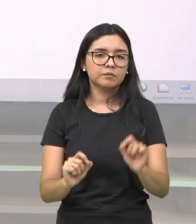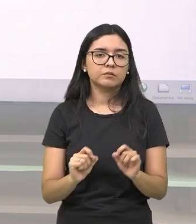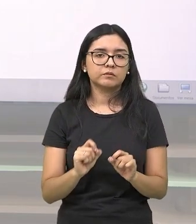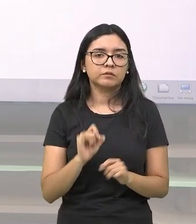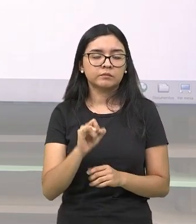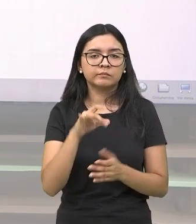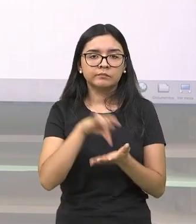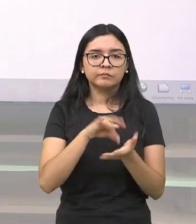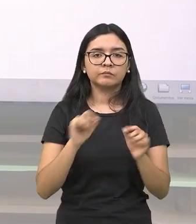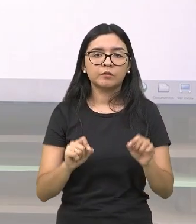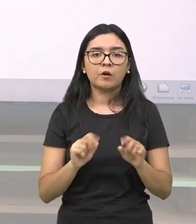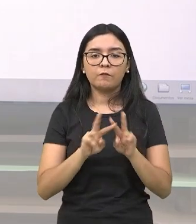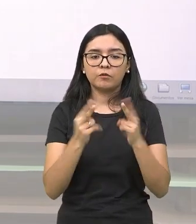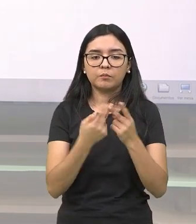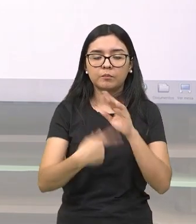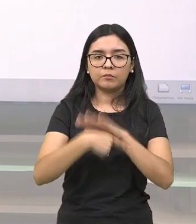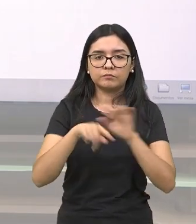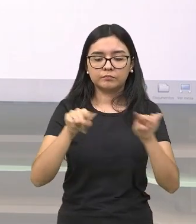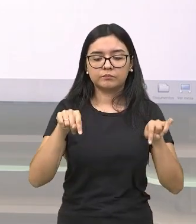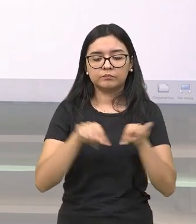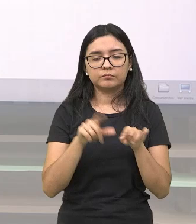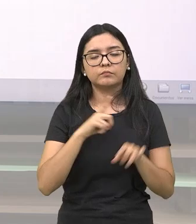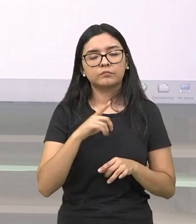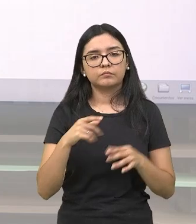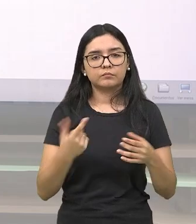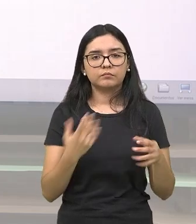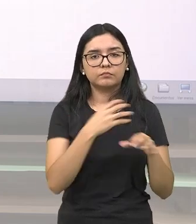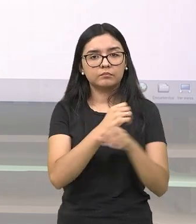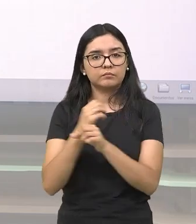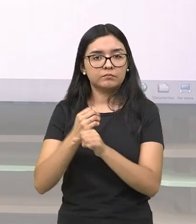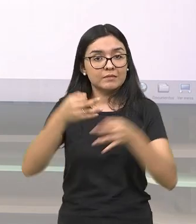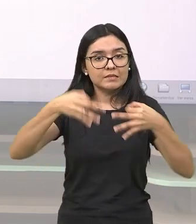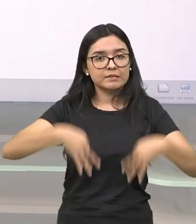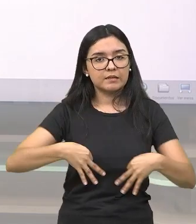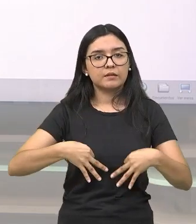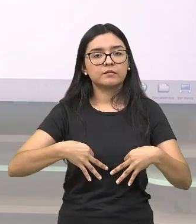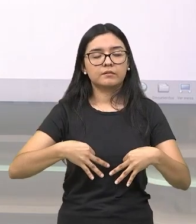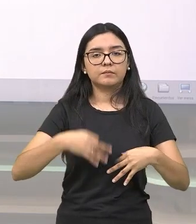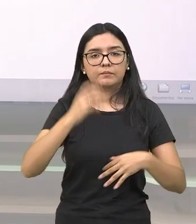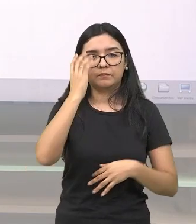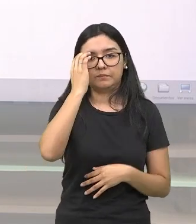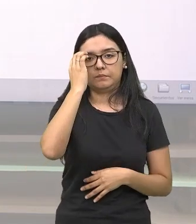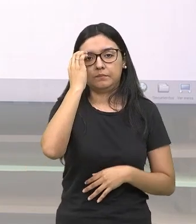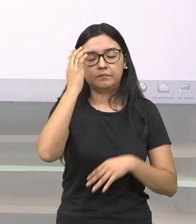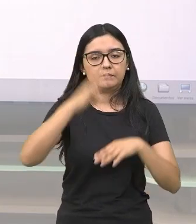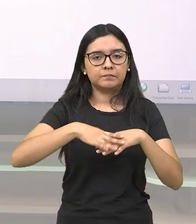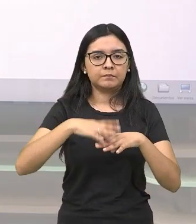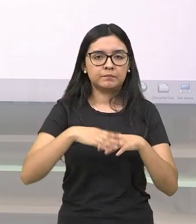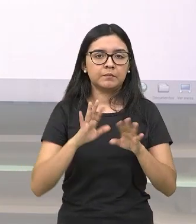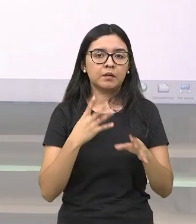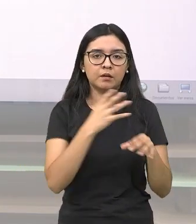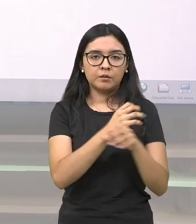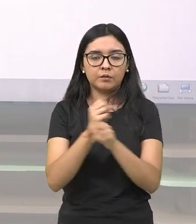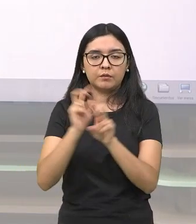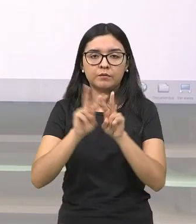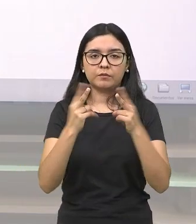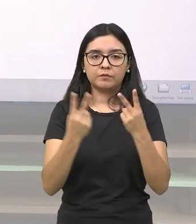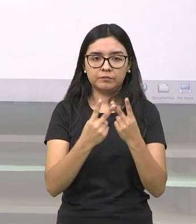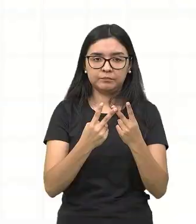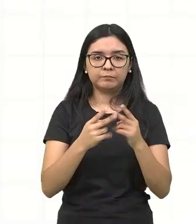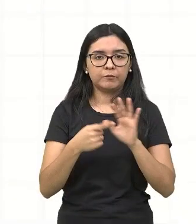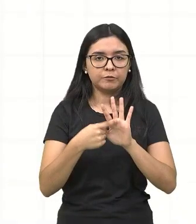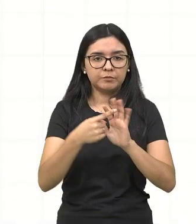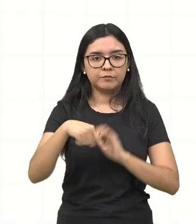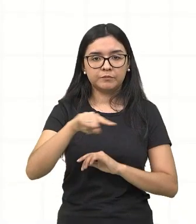Do que é o volume de um cubo. Porque tem uma maneira matemática para a gente calcular o volume de um cubo. Tudo bem? Eu vou mostrar agora